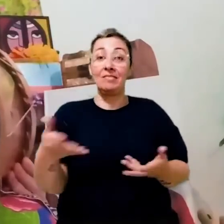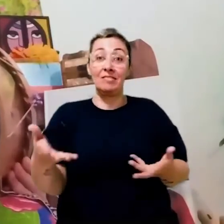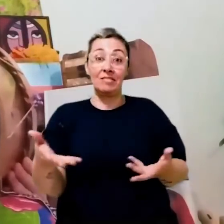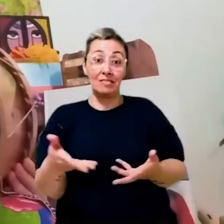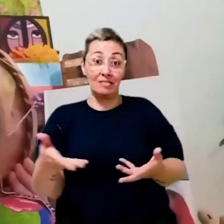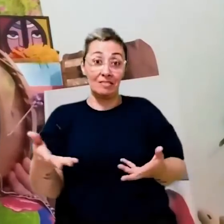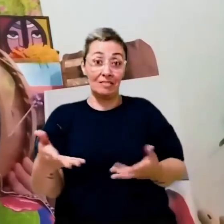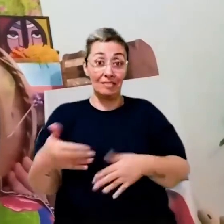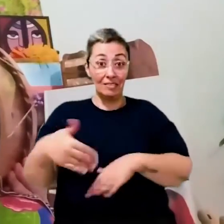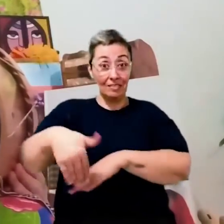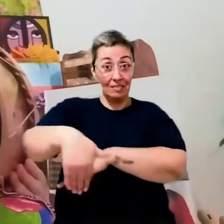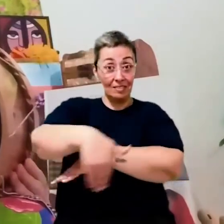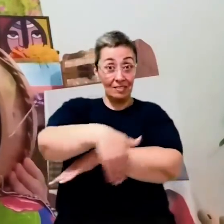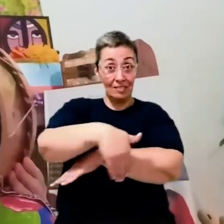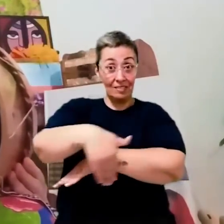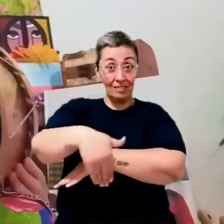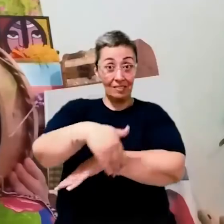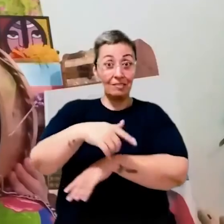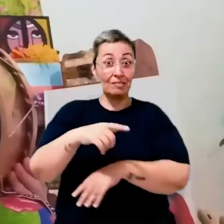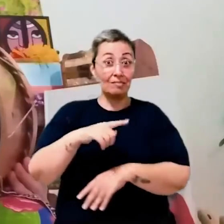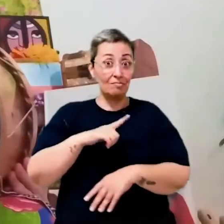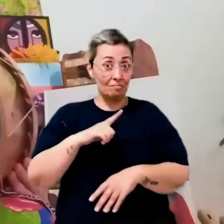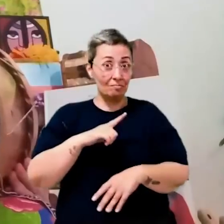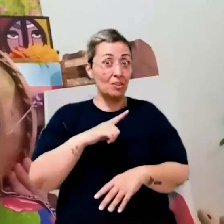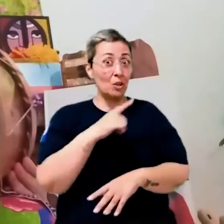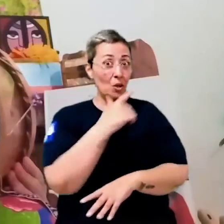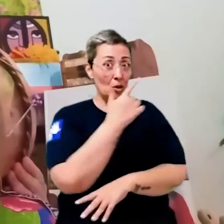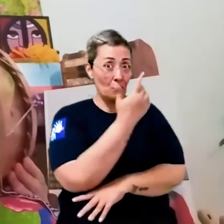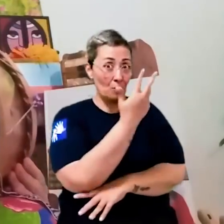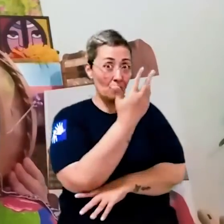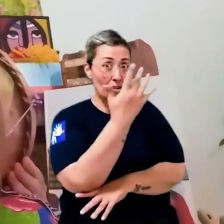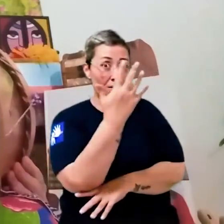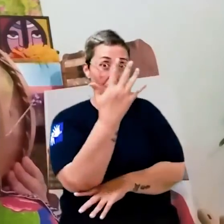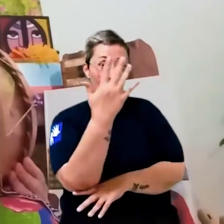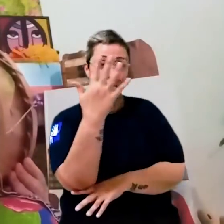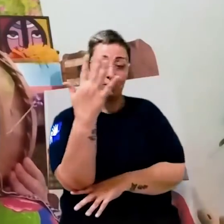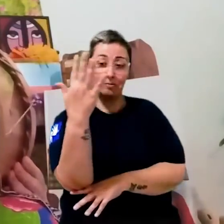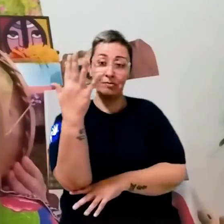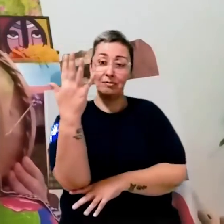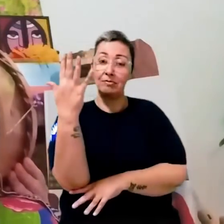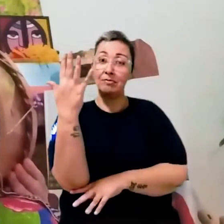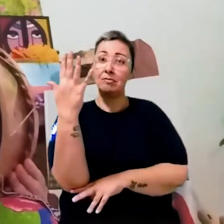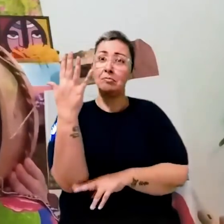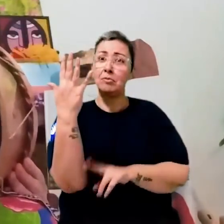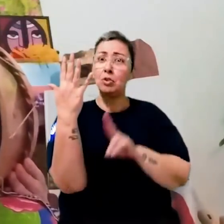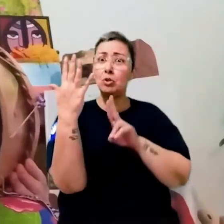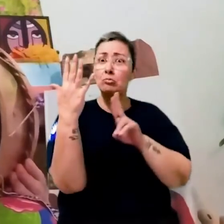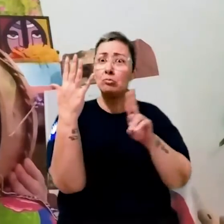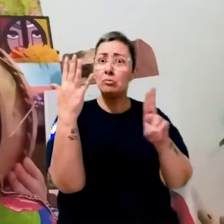nessa rua, nessa rua tem um bosque